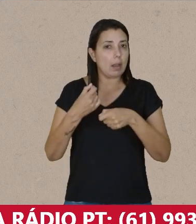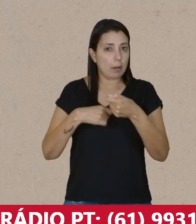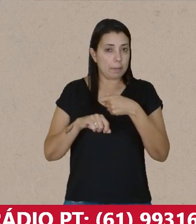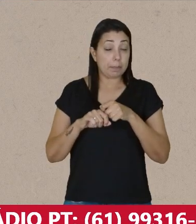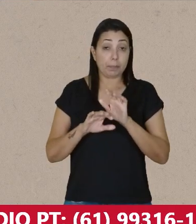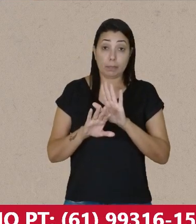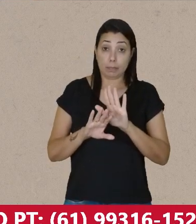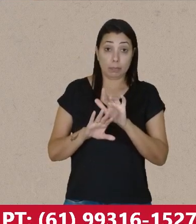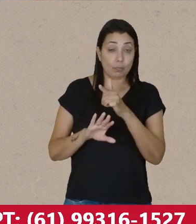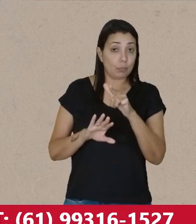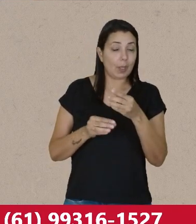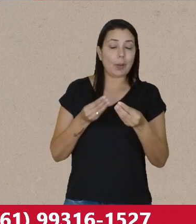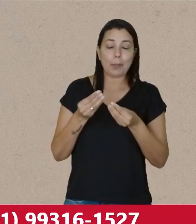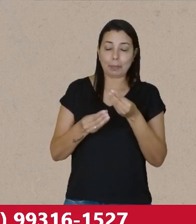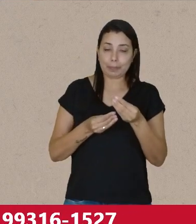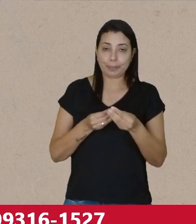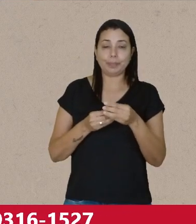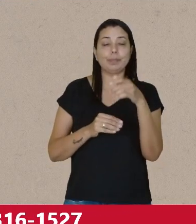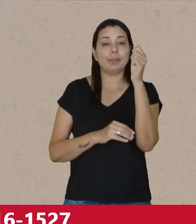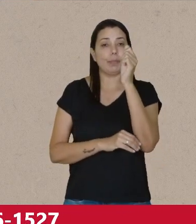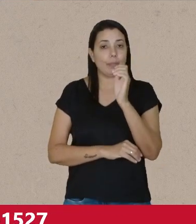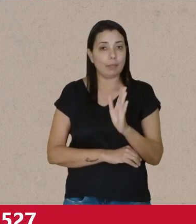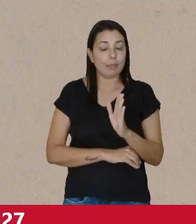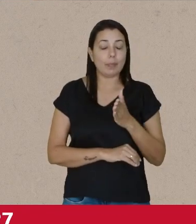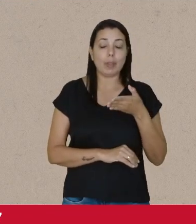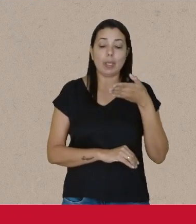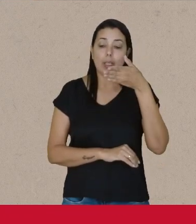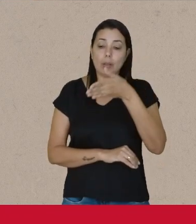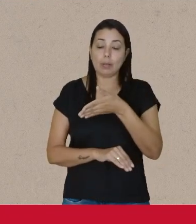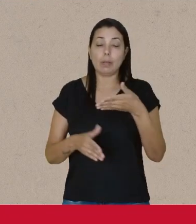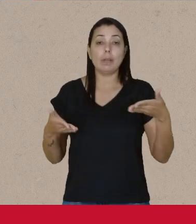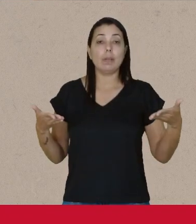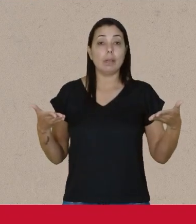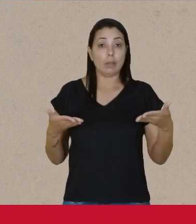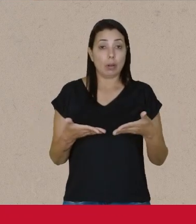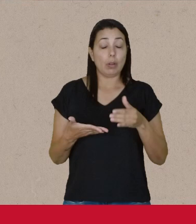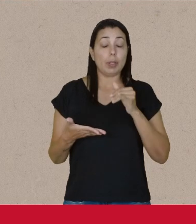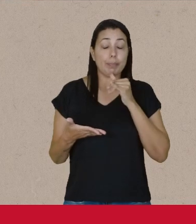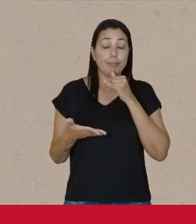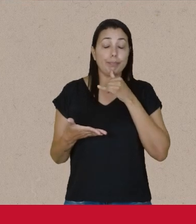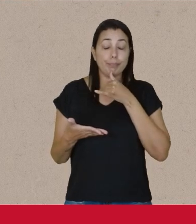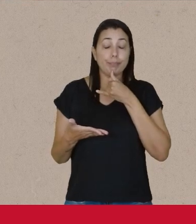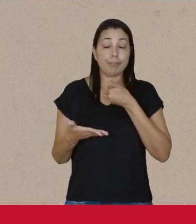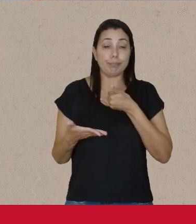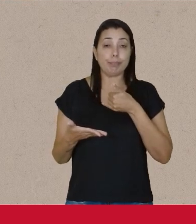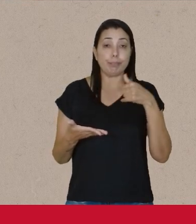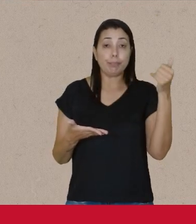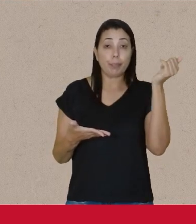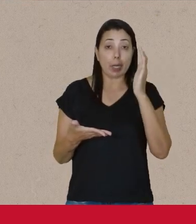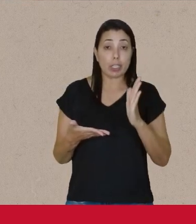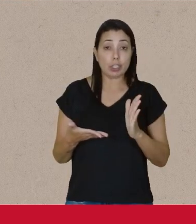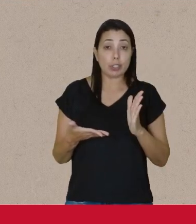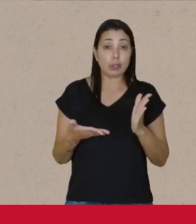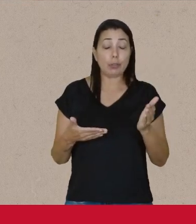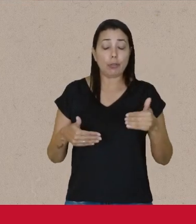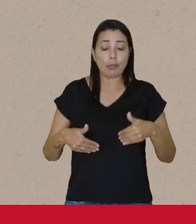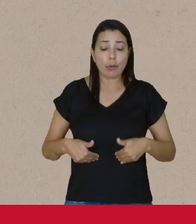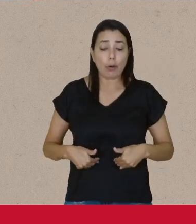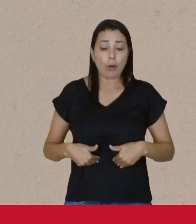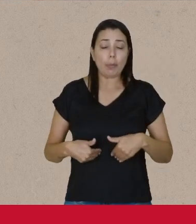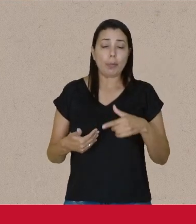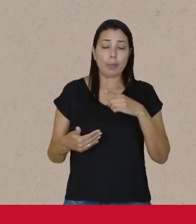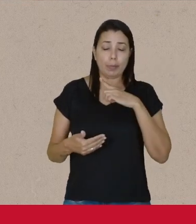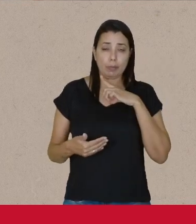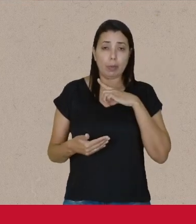economia. Não tem jeito. O Brasil entrou nesse momento triste, né? O Brasil volta ao mapa da fome,